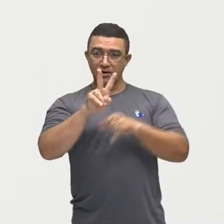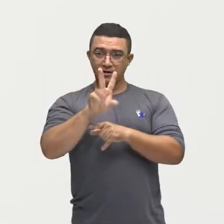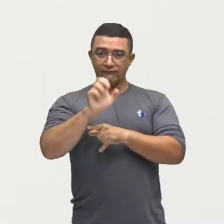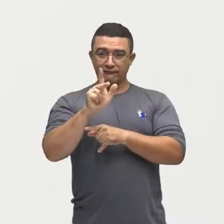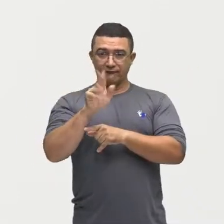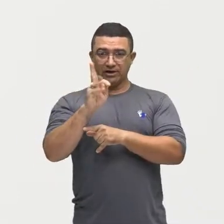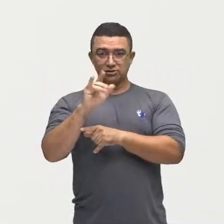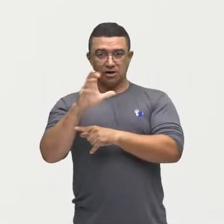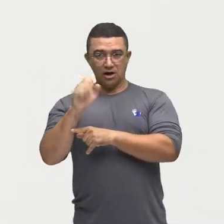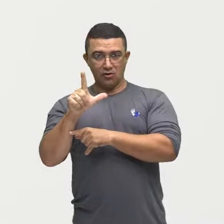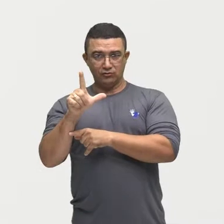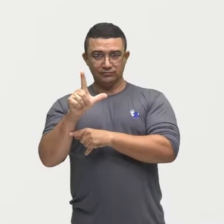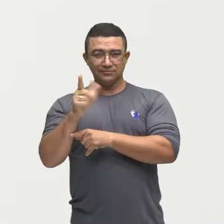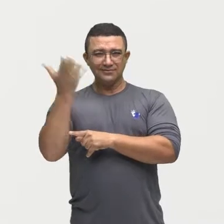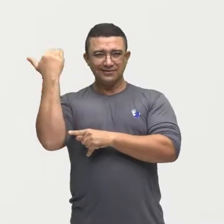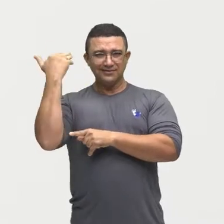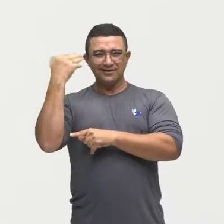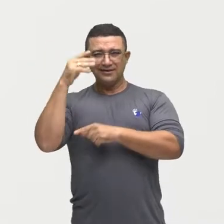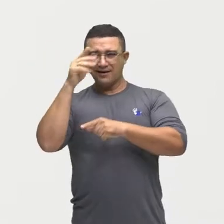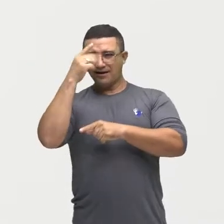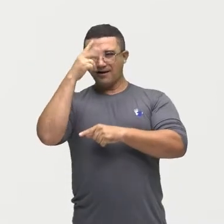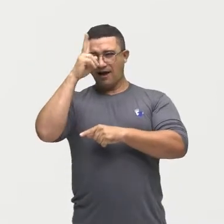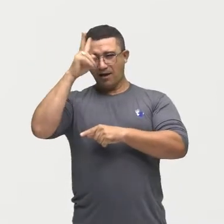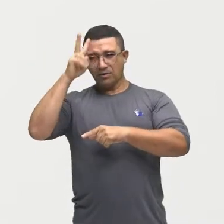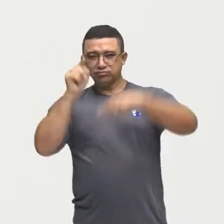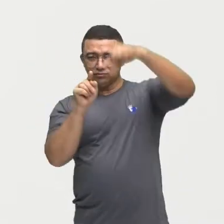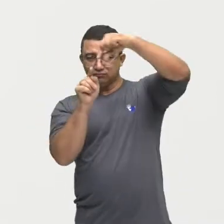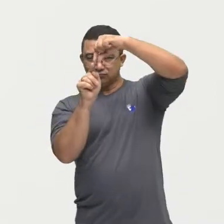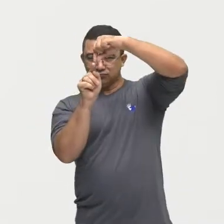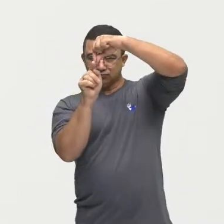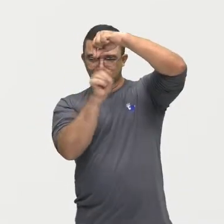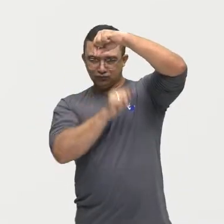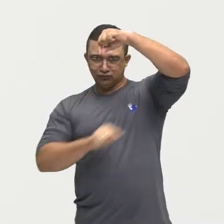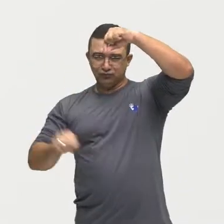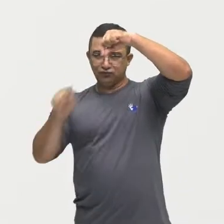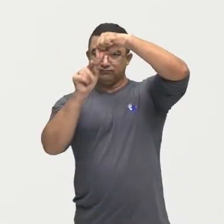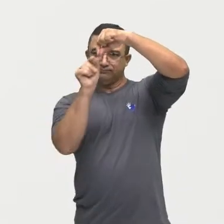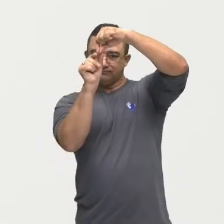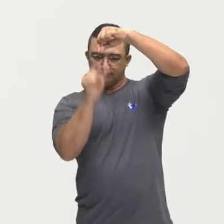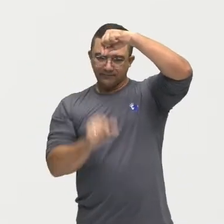Então, são linhas que vão representar aí no sentido